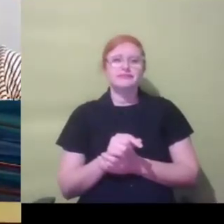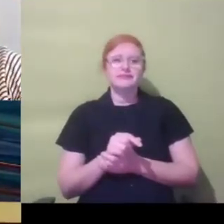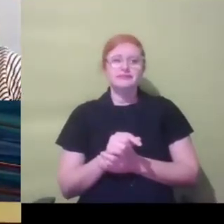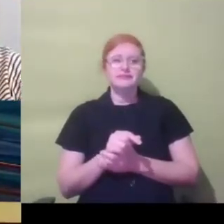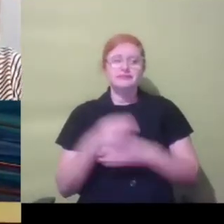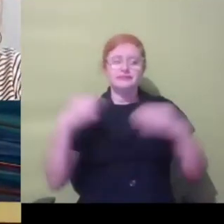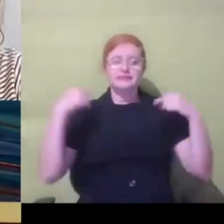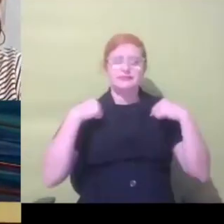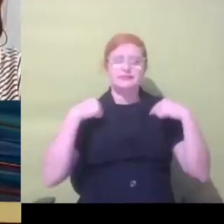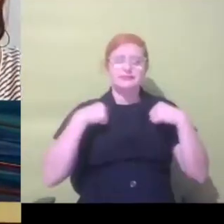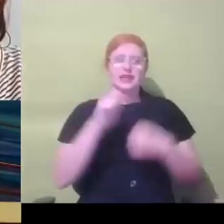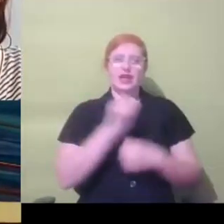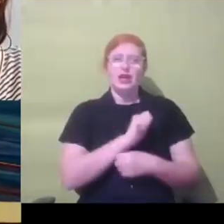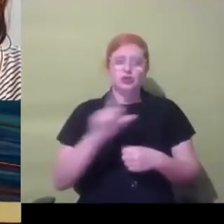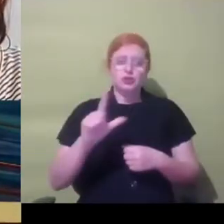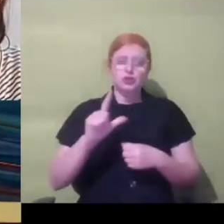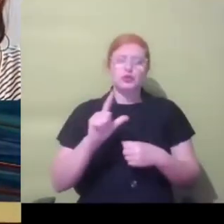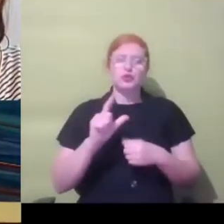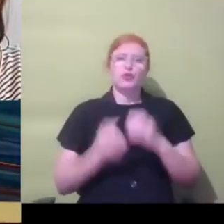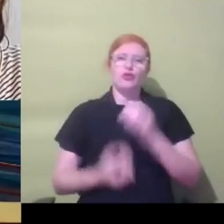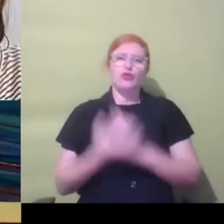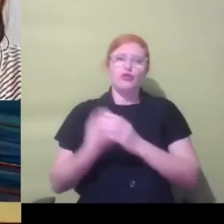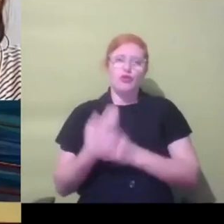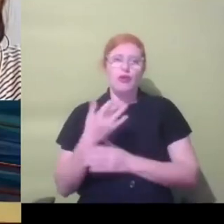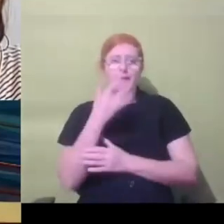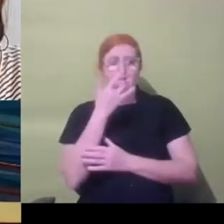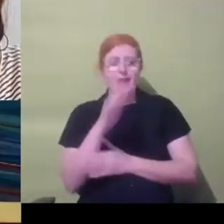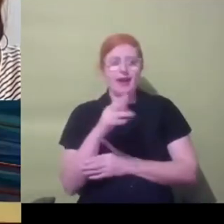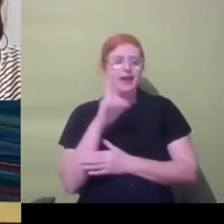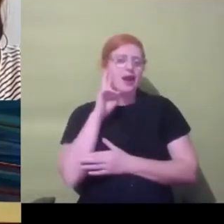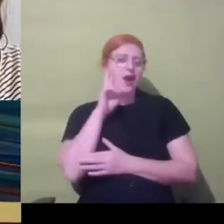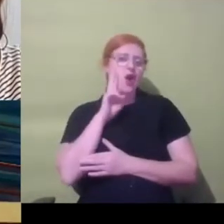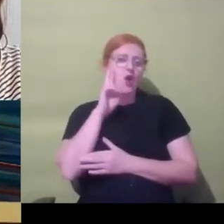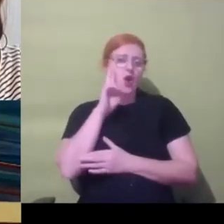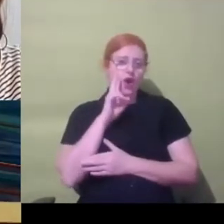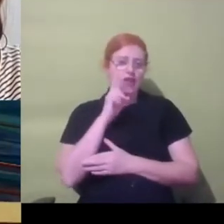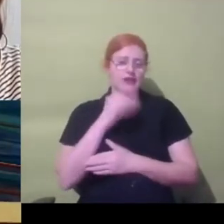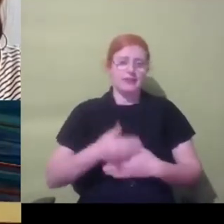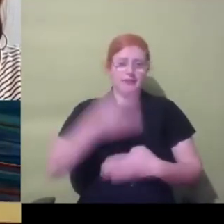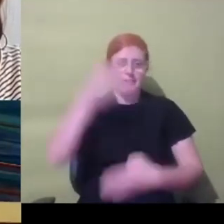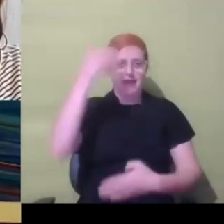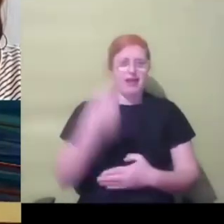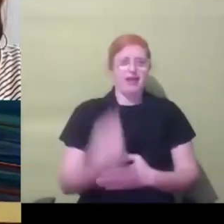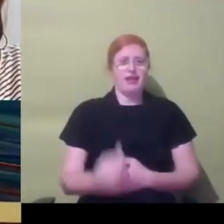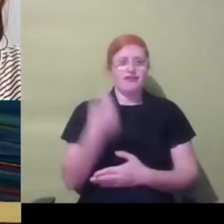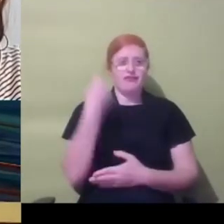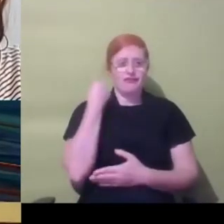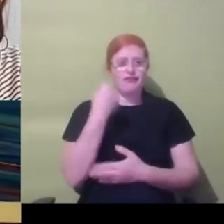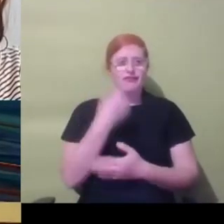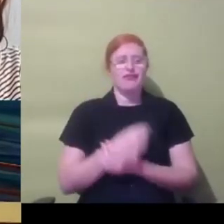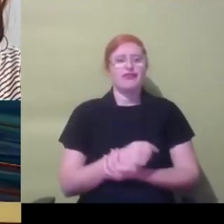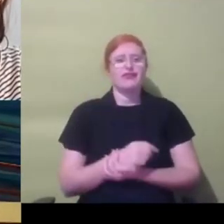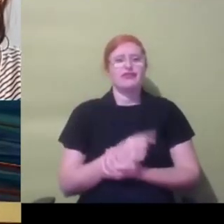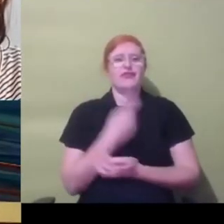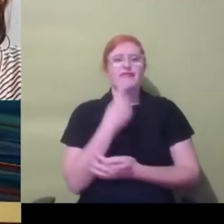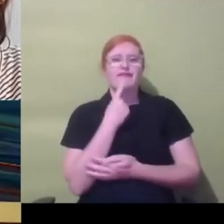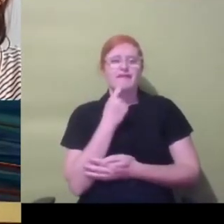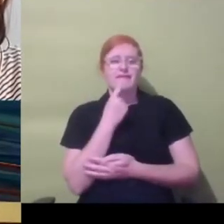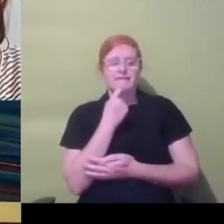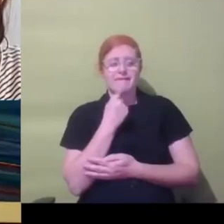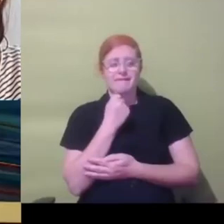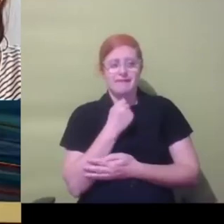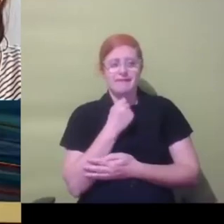e uma blusa azul com flores brancas e rosas. Ao fundo tem uma parede